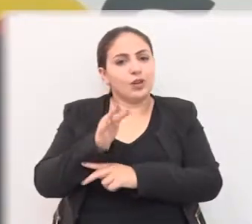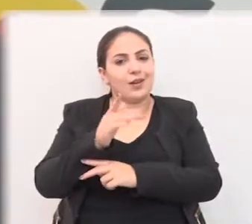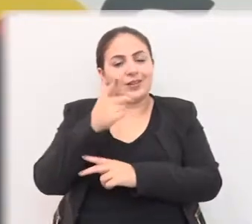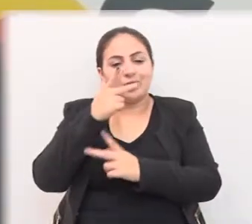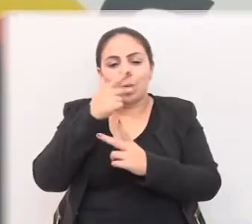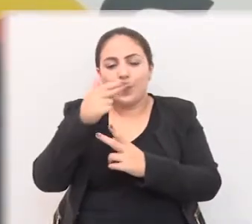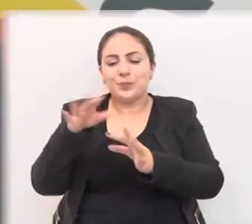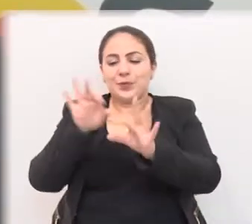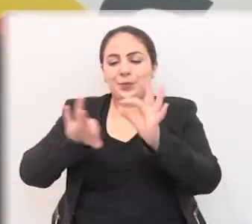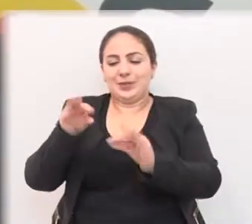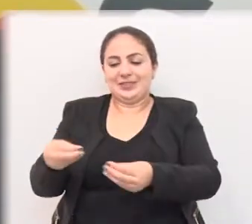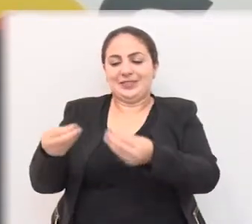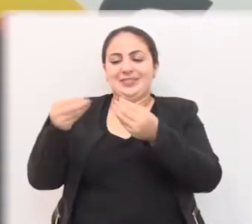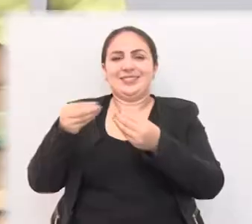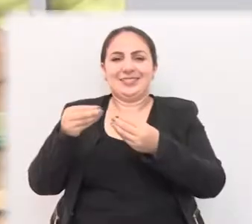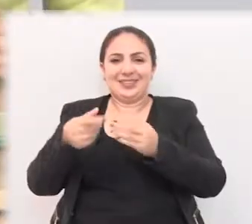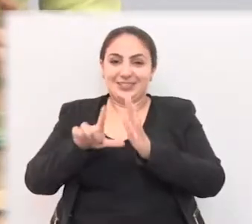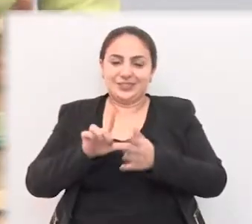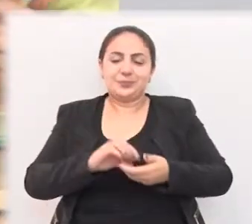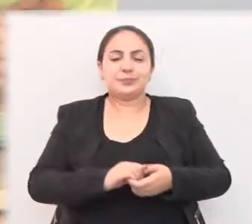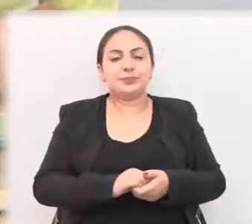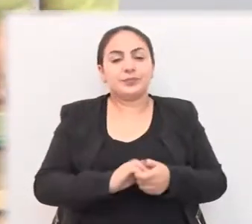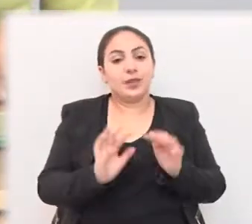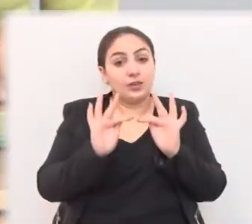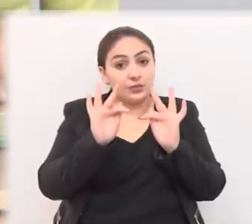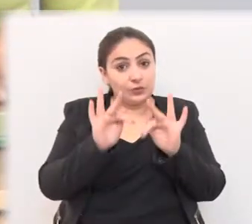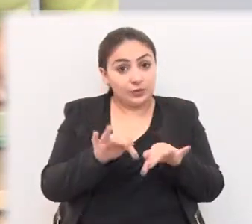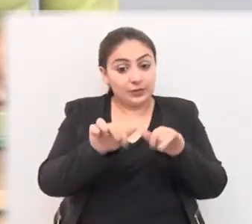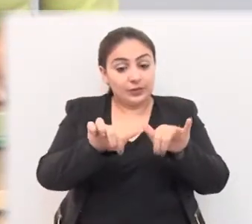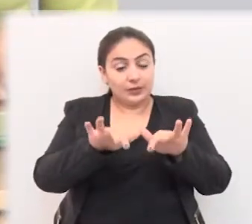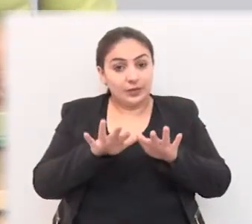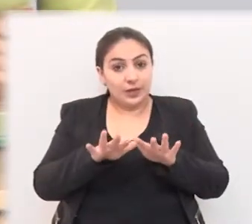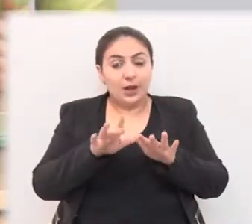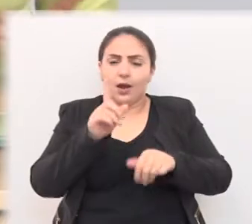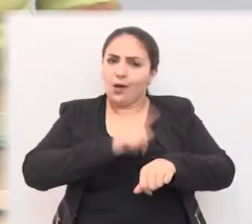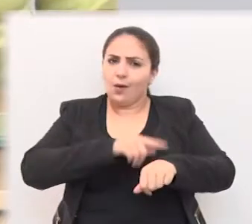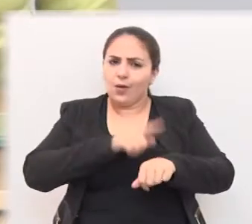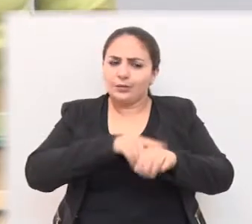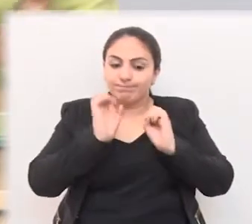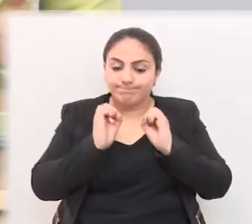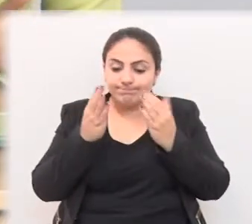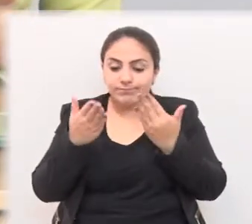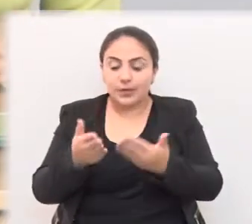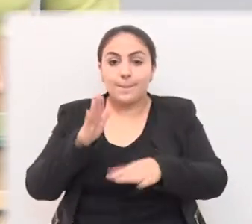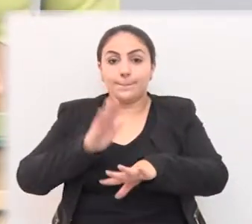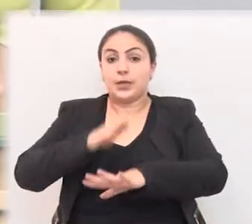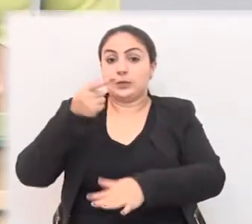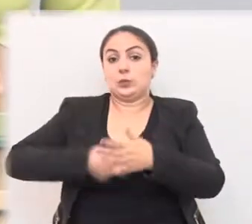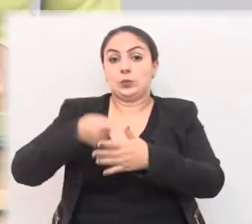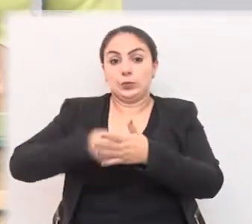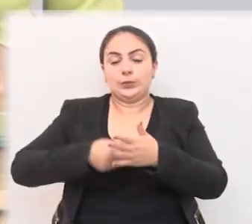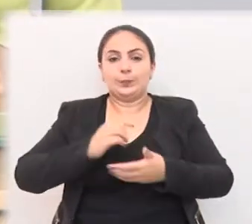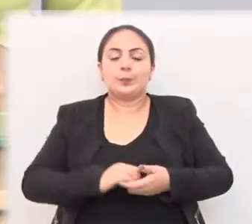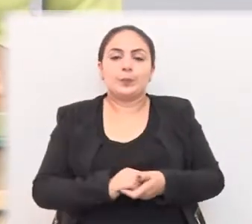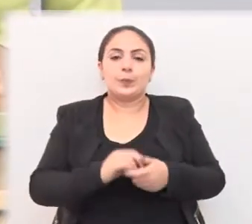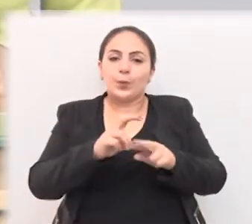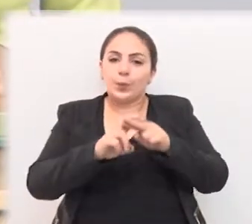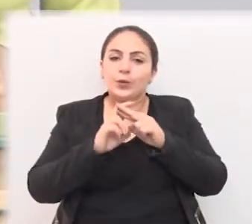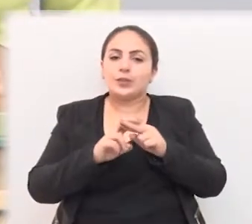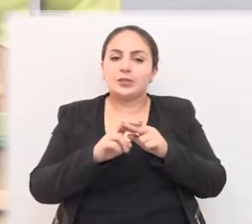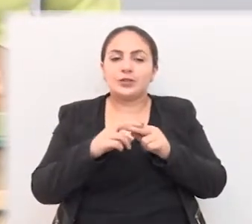um presente de Natal antecipado. Encerrada a solenidade do aeroporto, é hora de focar em outras batalhas. E